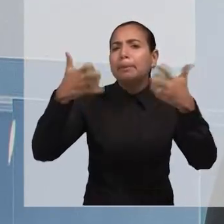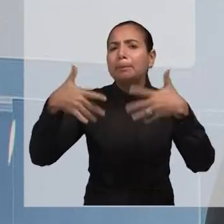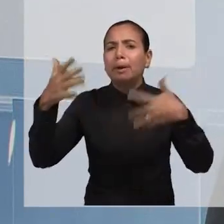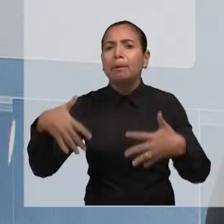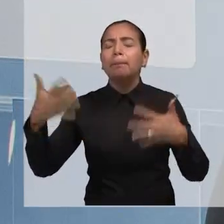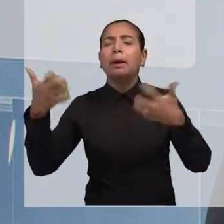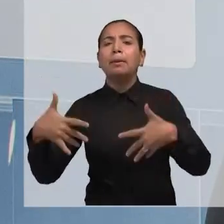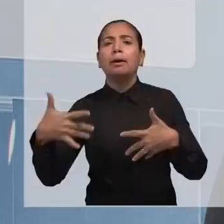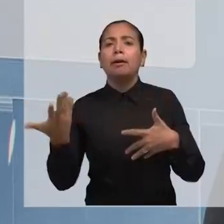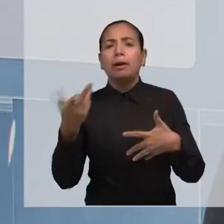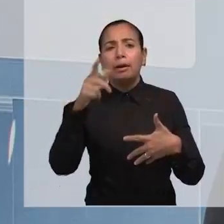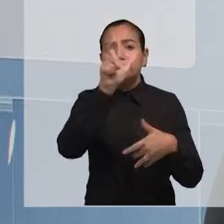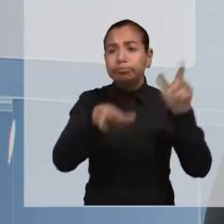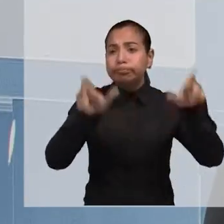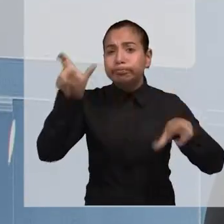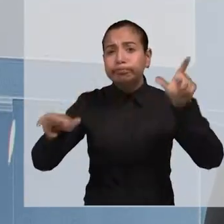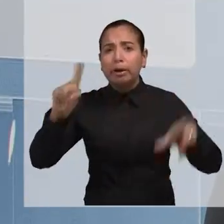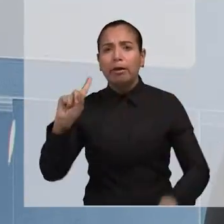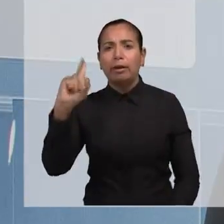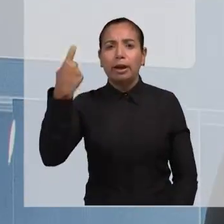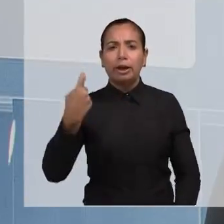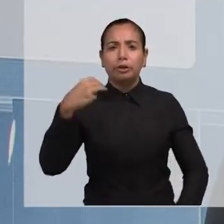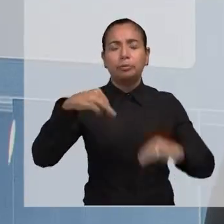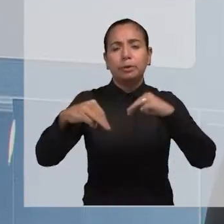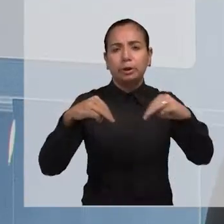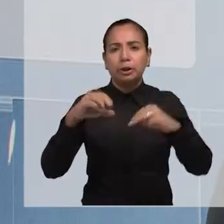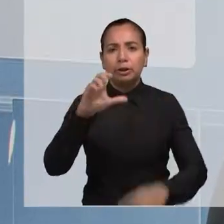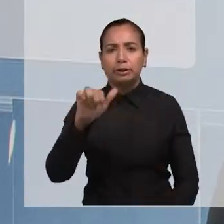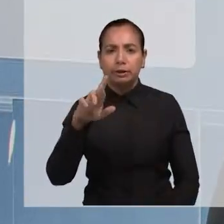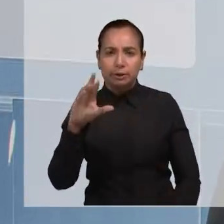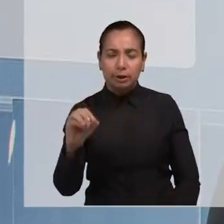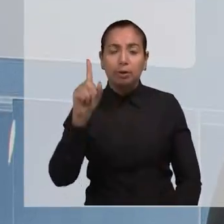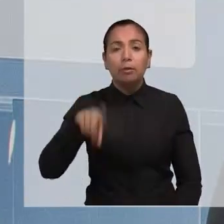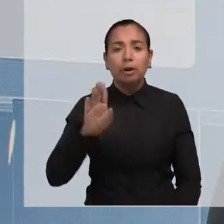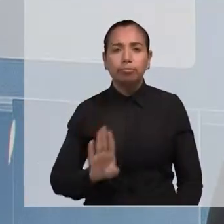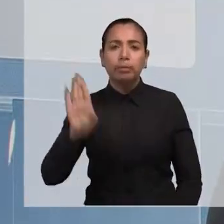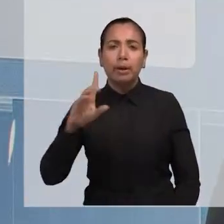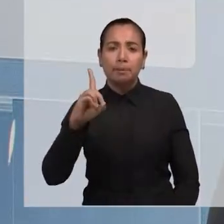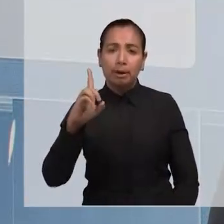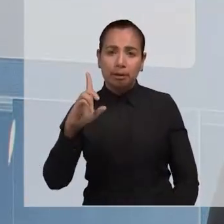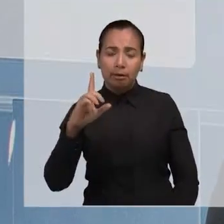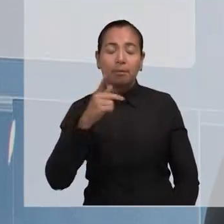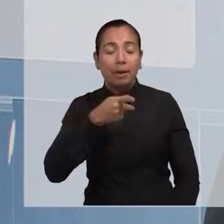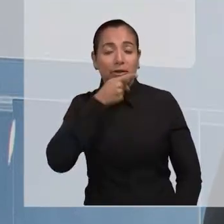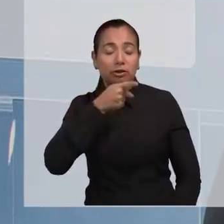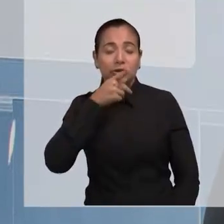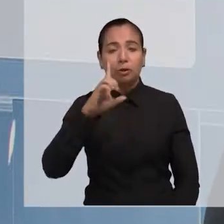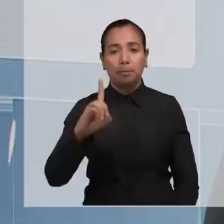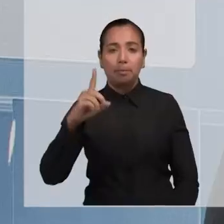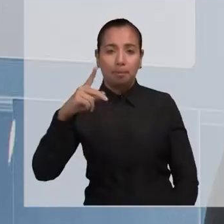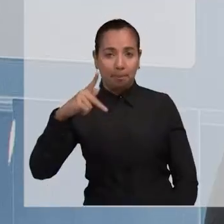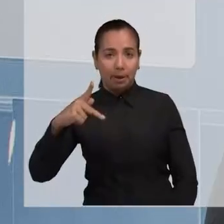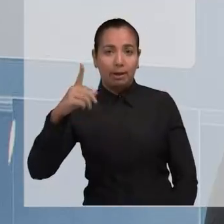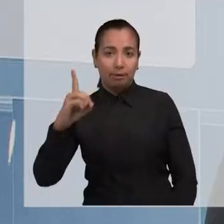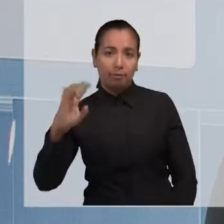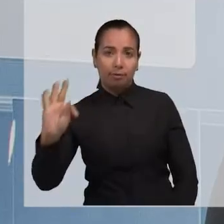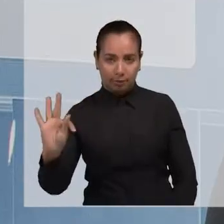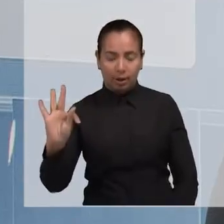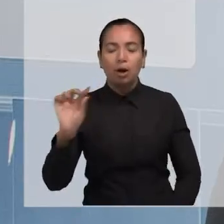uma, as declarações do ex-ministro Ciro Gomes, candidato a presidente pelo PDT, já que a sua convenção já